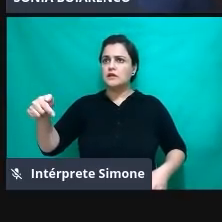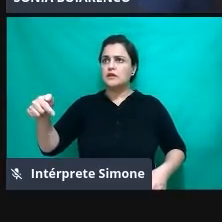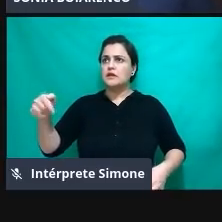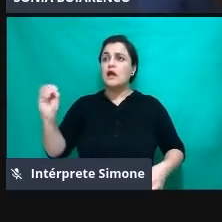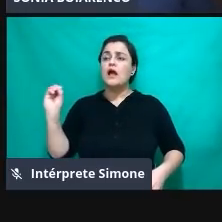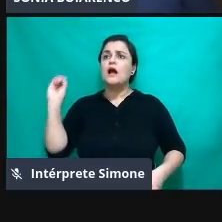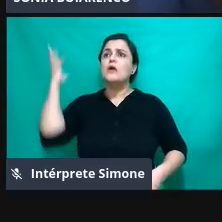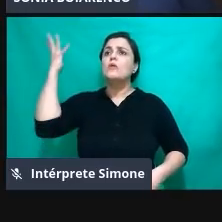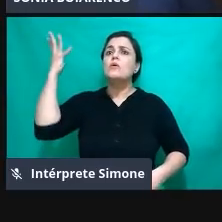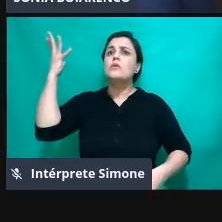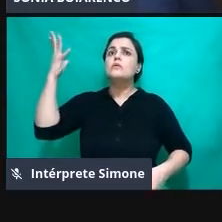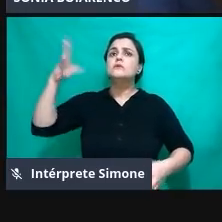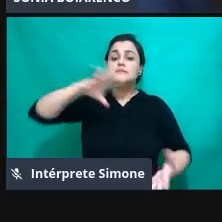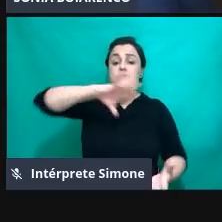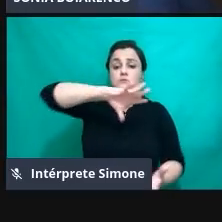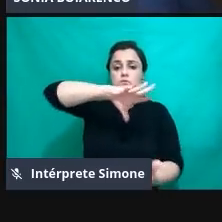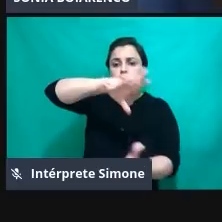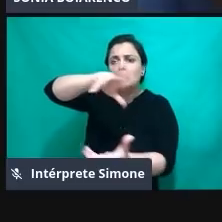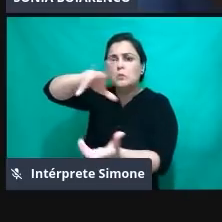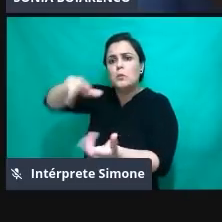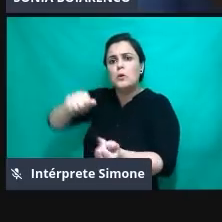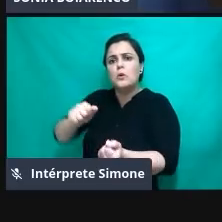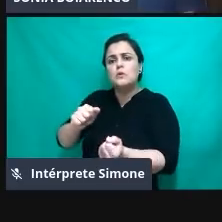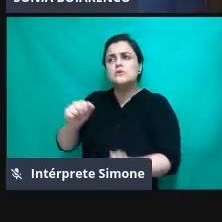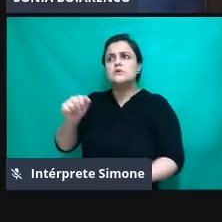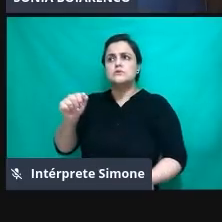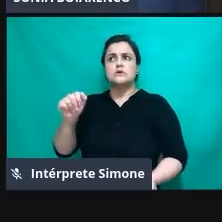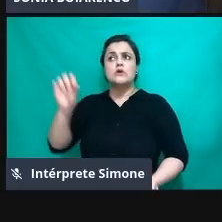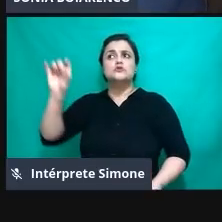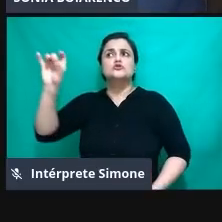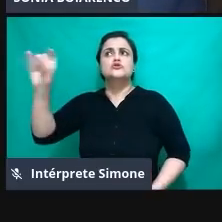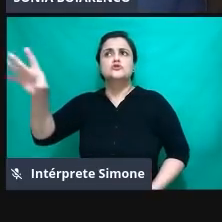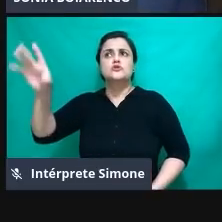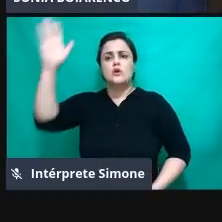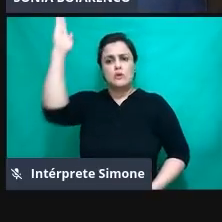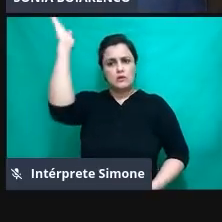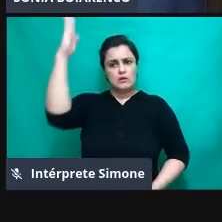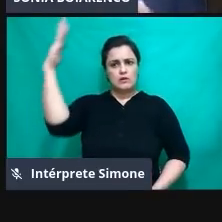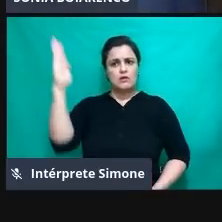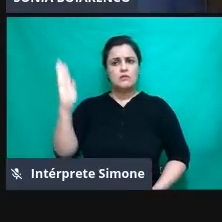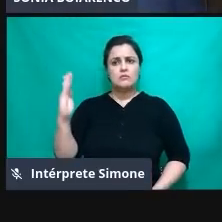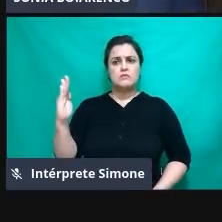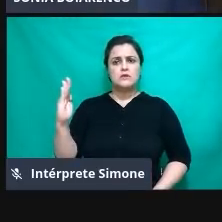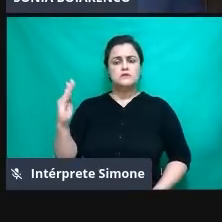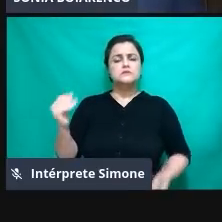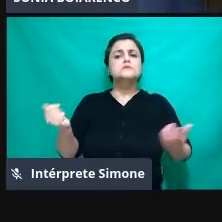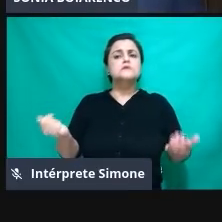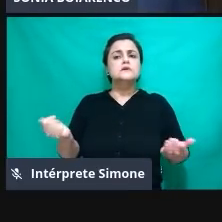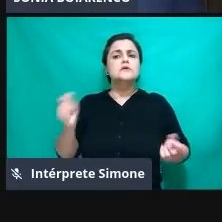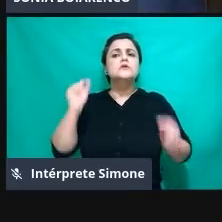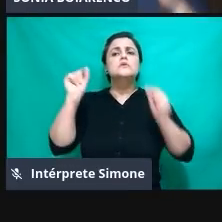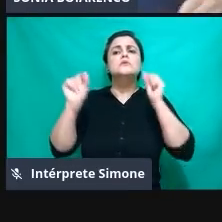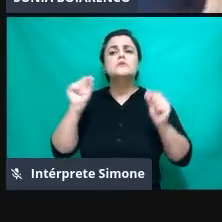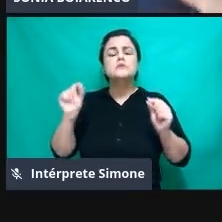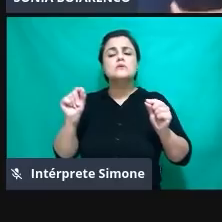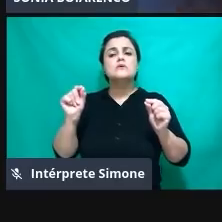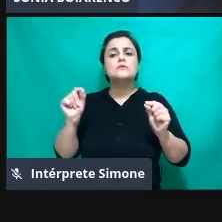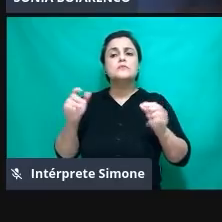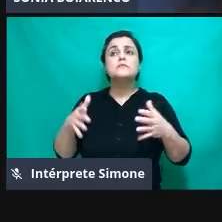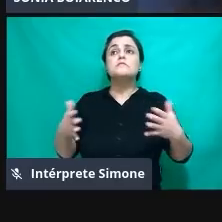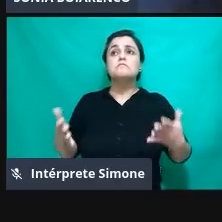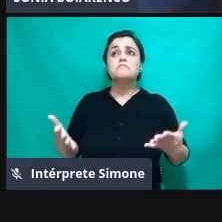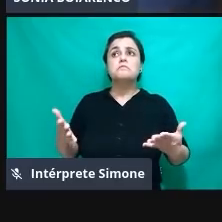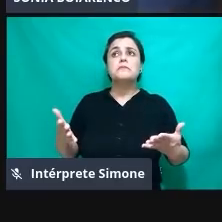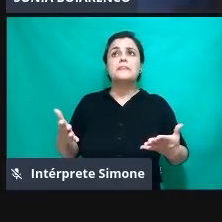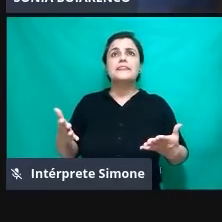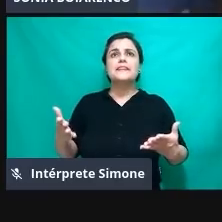no mundo? Então, olha a extensão. E a conexão? Qual a ligação, né, da